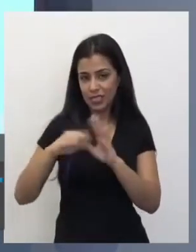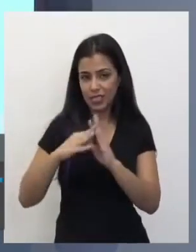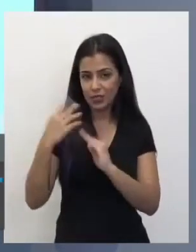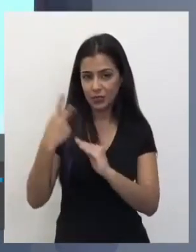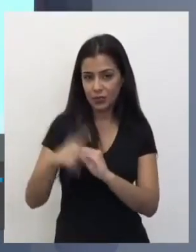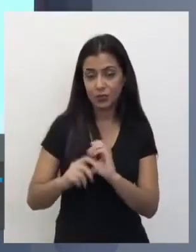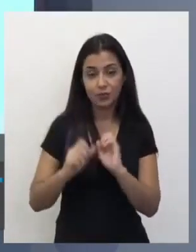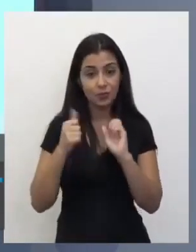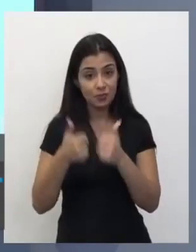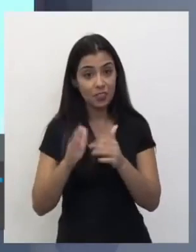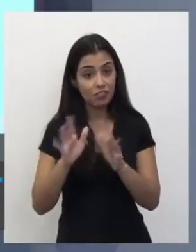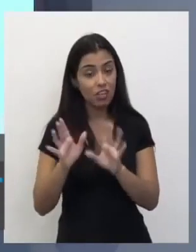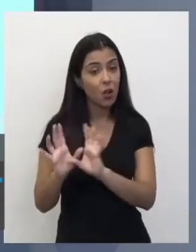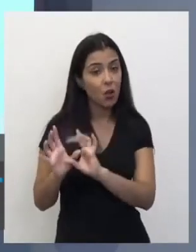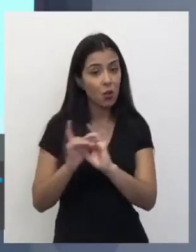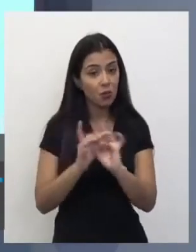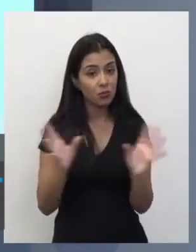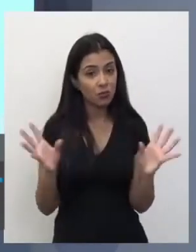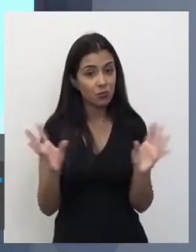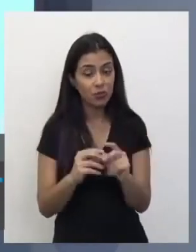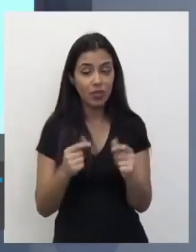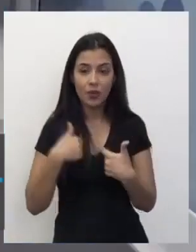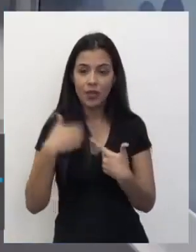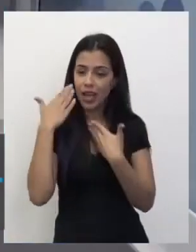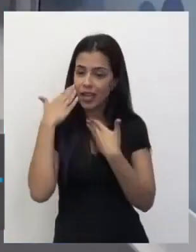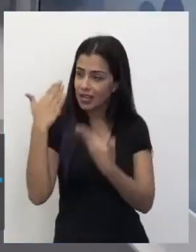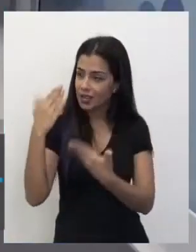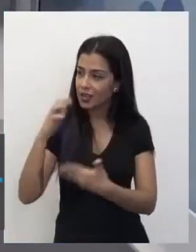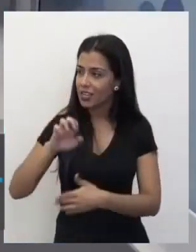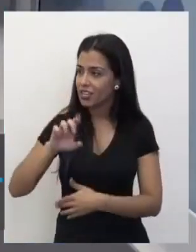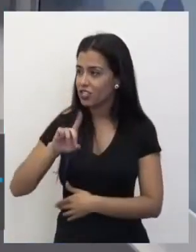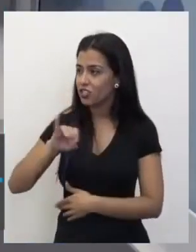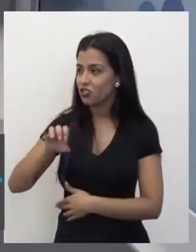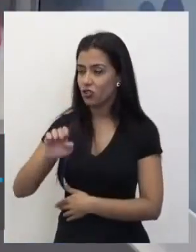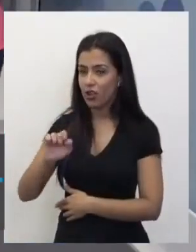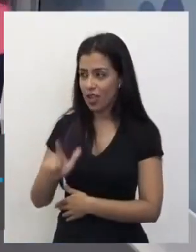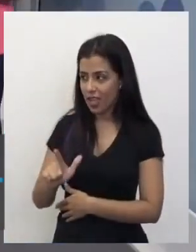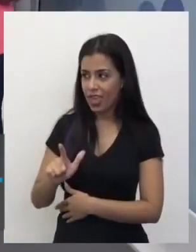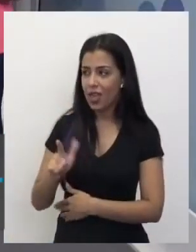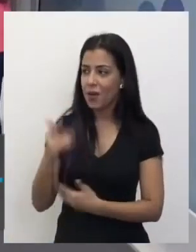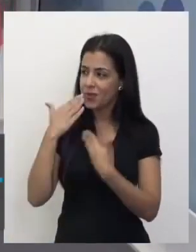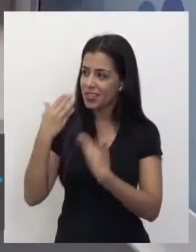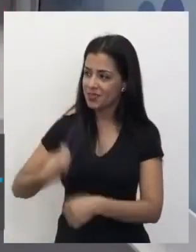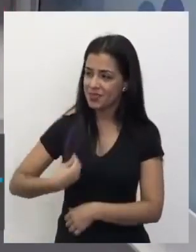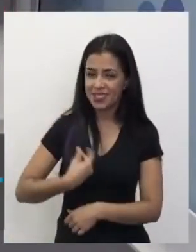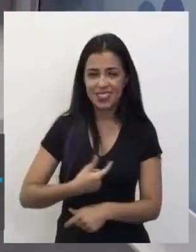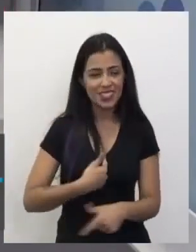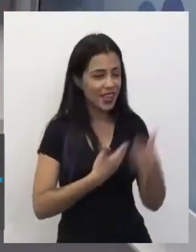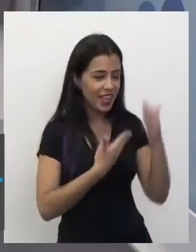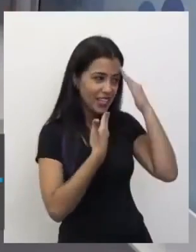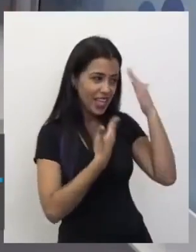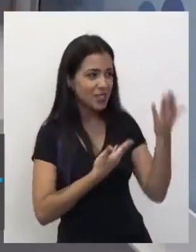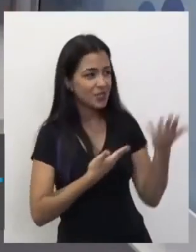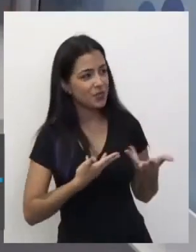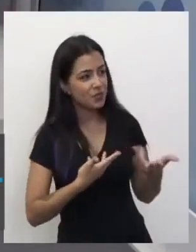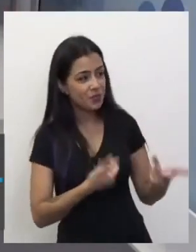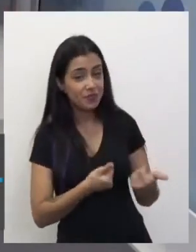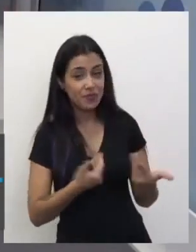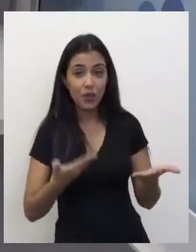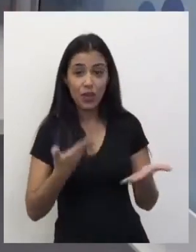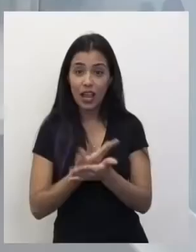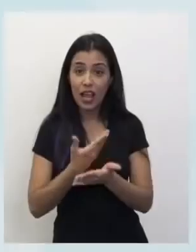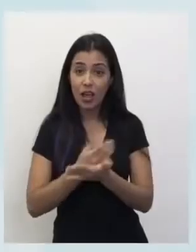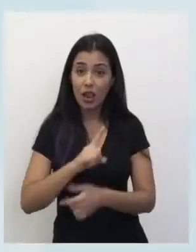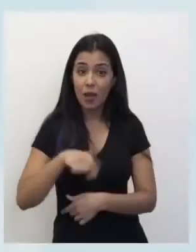já contextualizamos. Eu agradeço o professor Ed Joel, muito obrigada pela sua participação. E agora, na próxima aula,